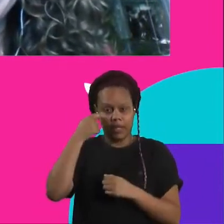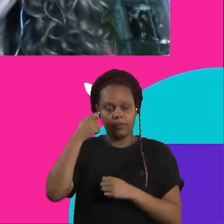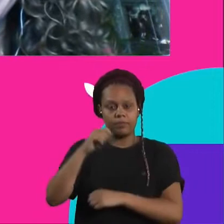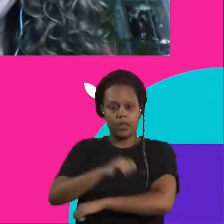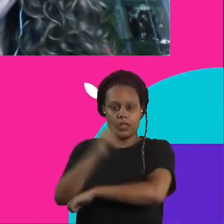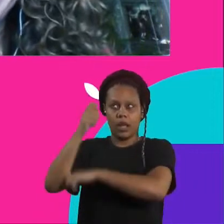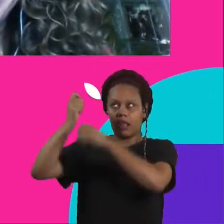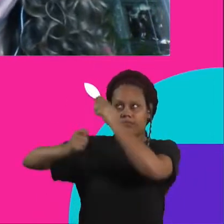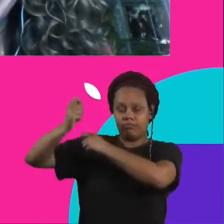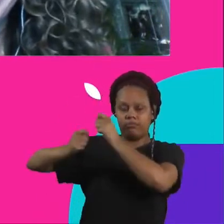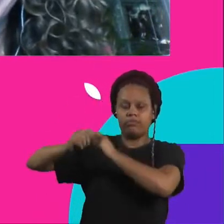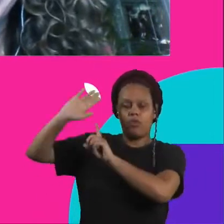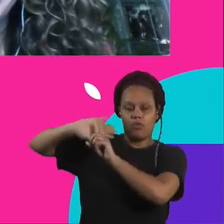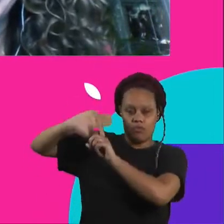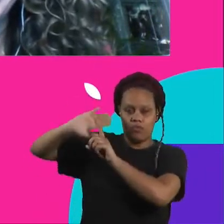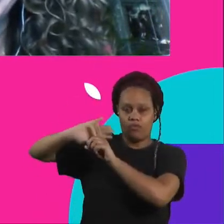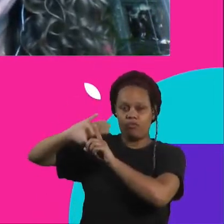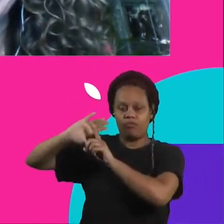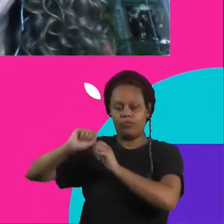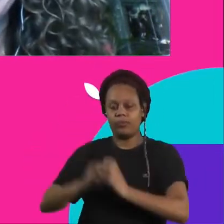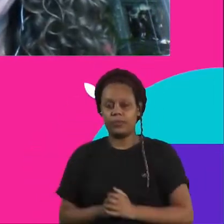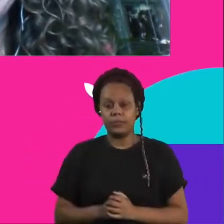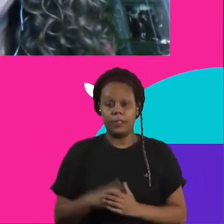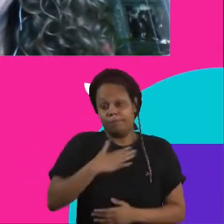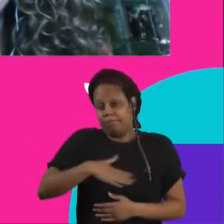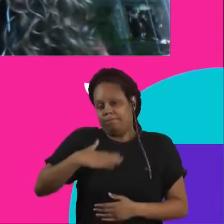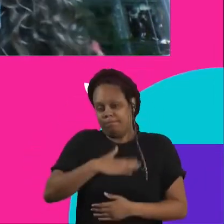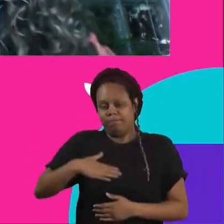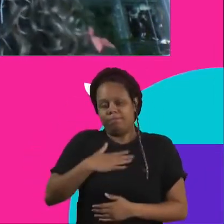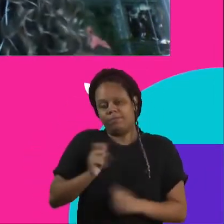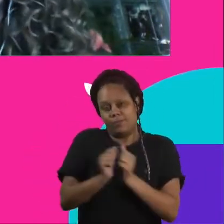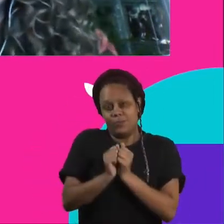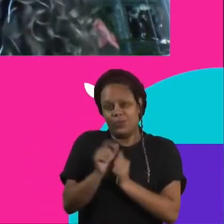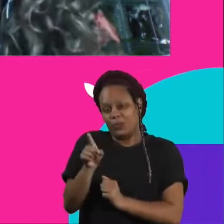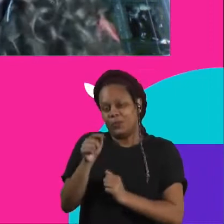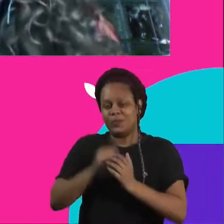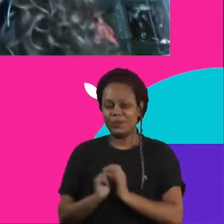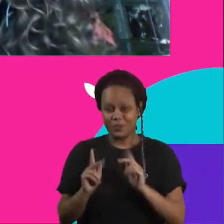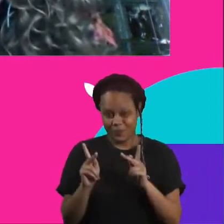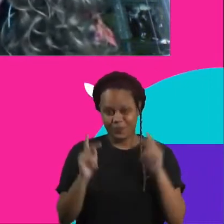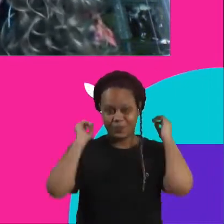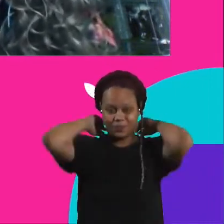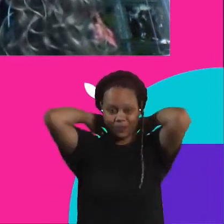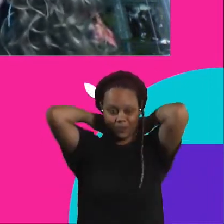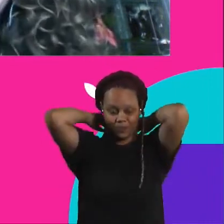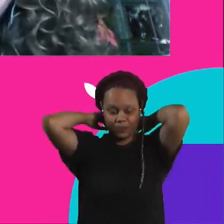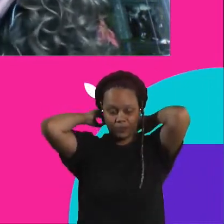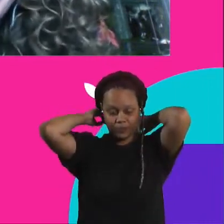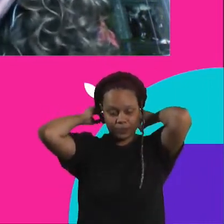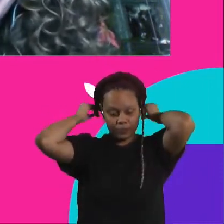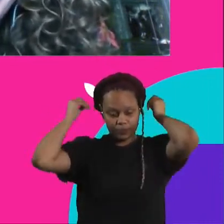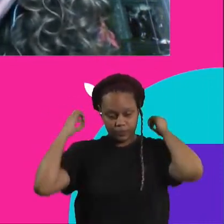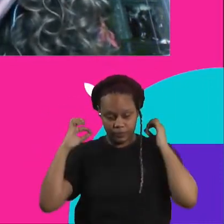preta no meu fundo aqui também. Então, é um prazer estar aqui. Que bacana estar contigo, Di. Vamos falar um pouquinho, então, dessa história da